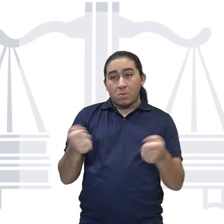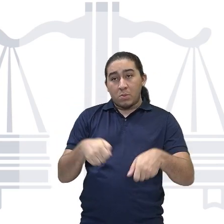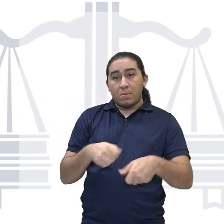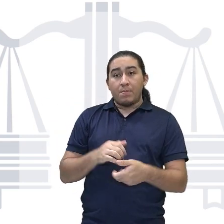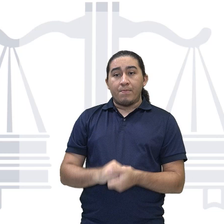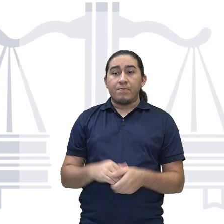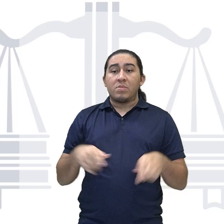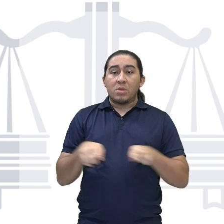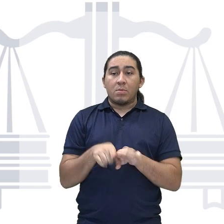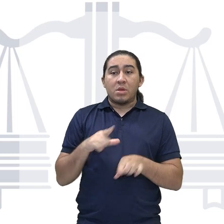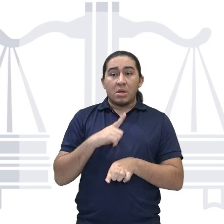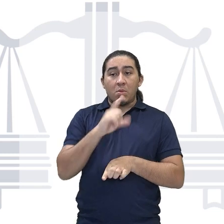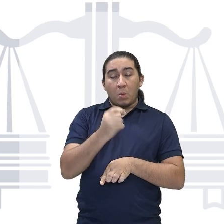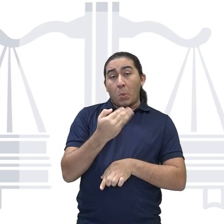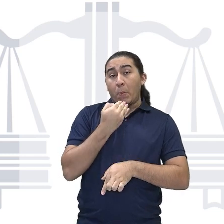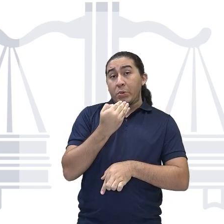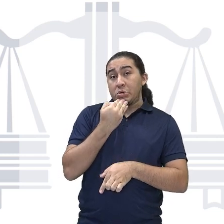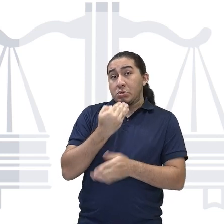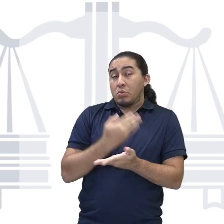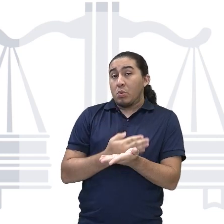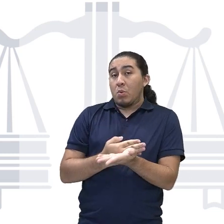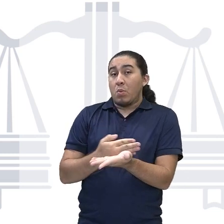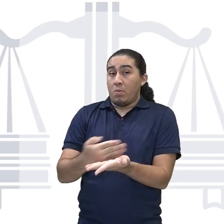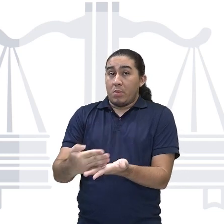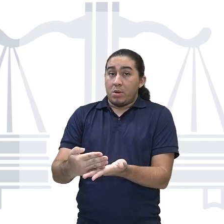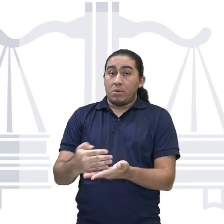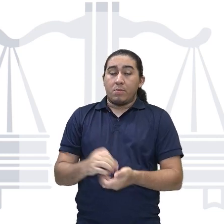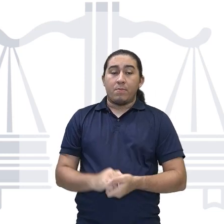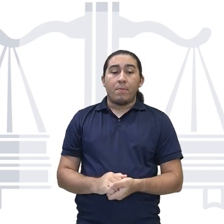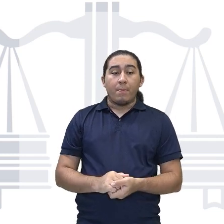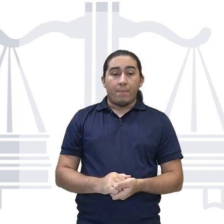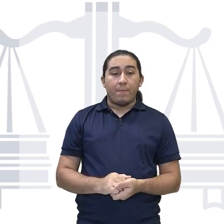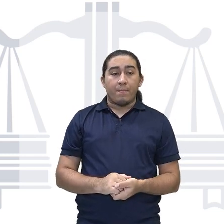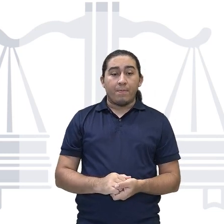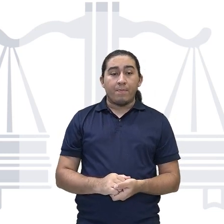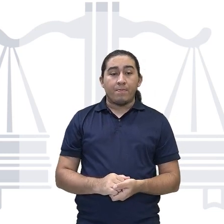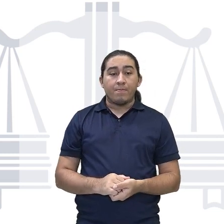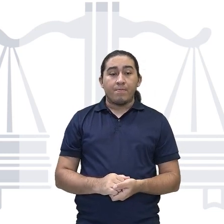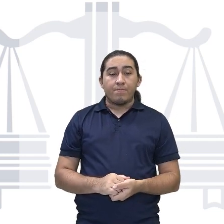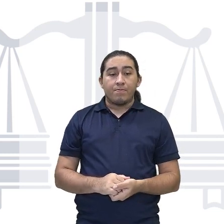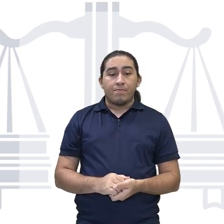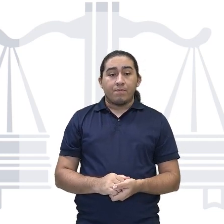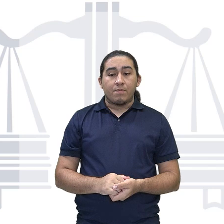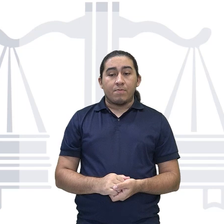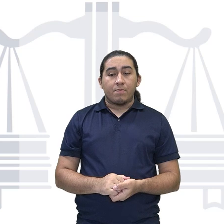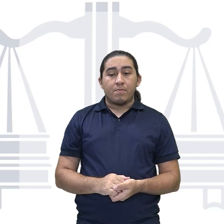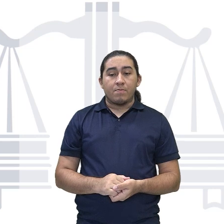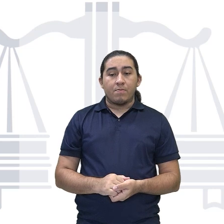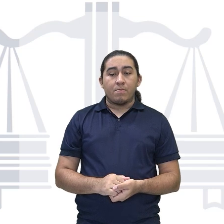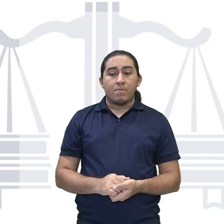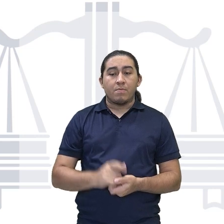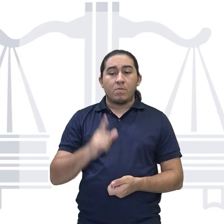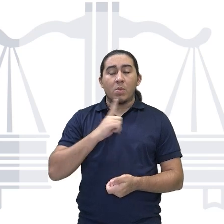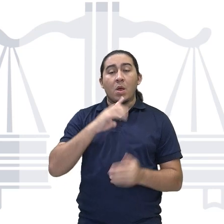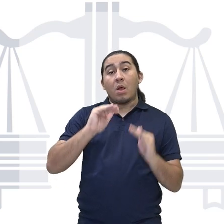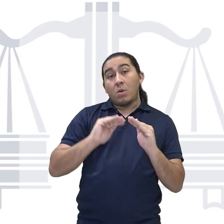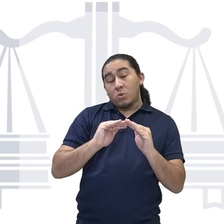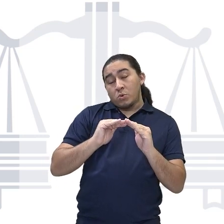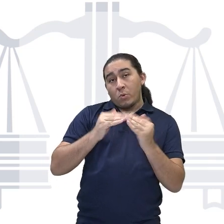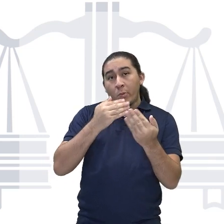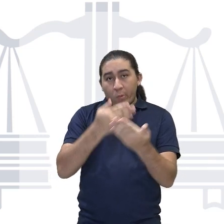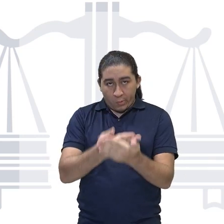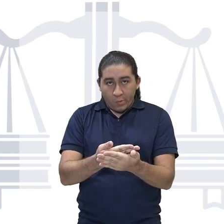ali uma solicitação inicial. Então, existe uma manifestação, digamos assim, da escola, da